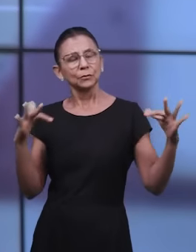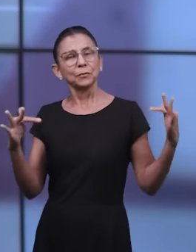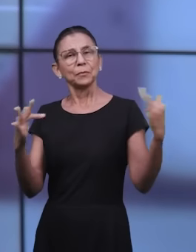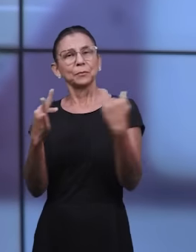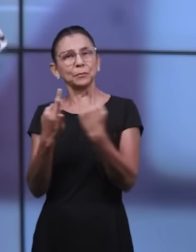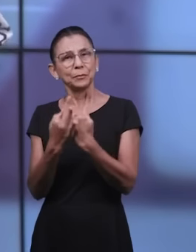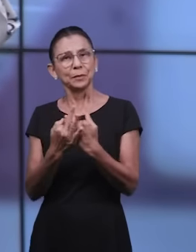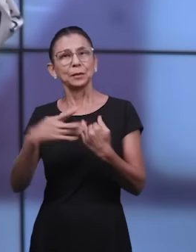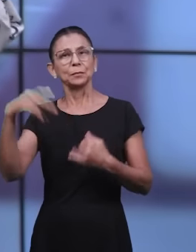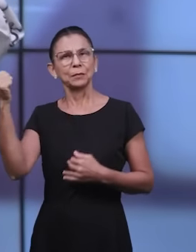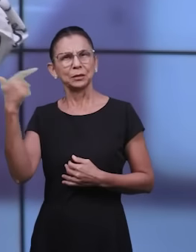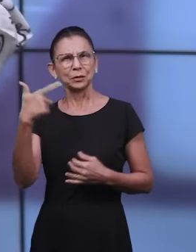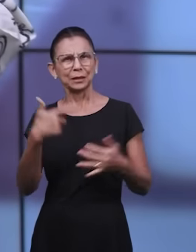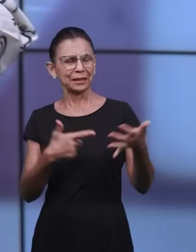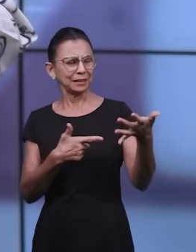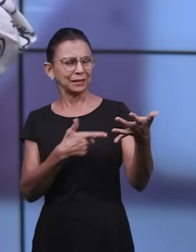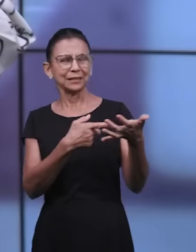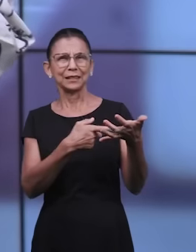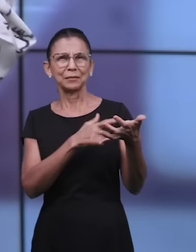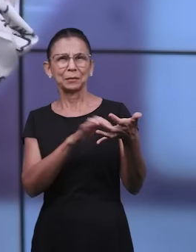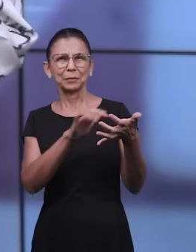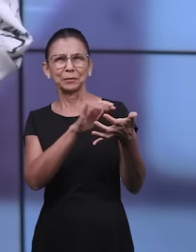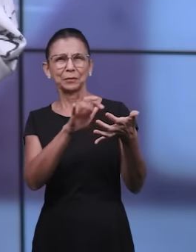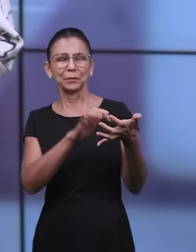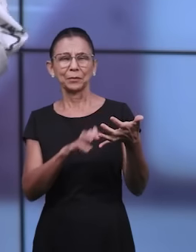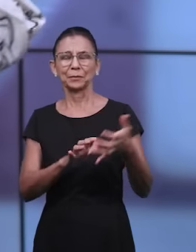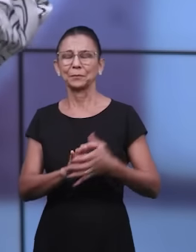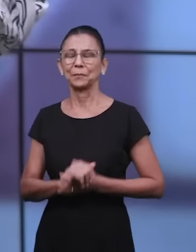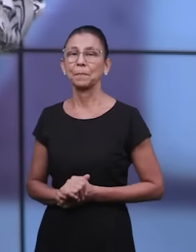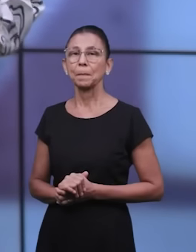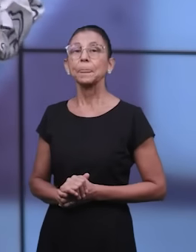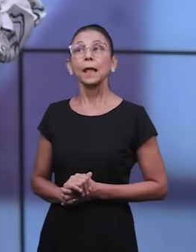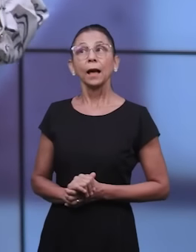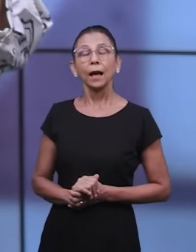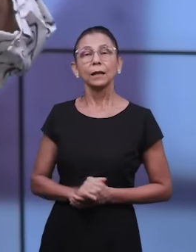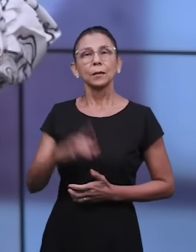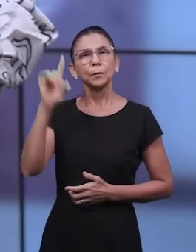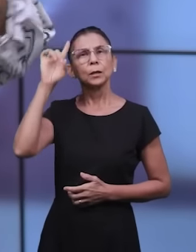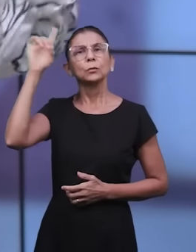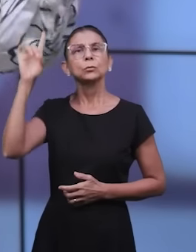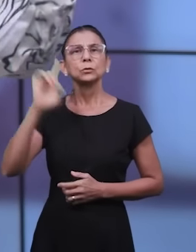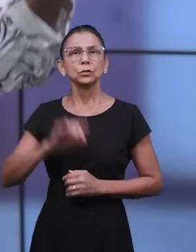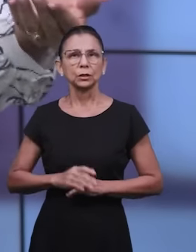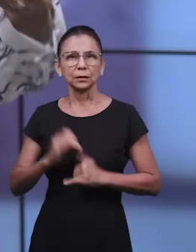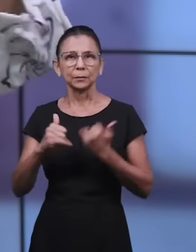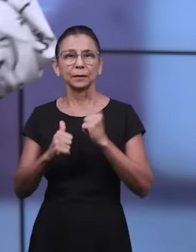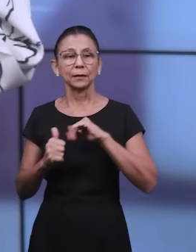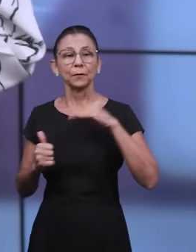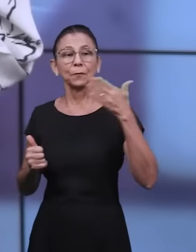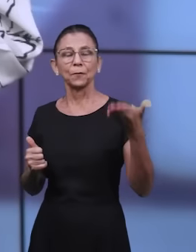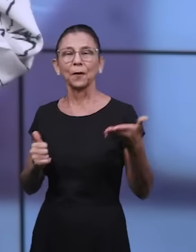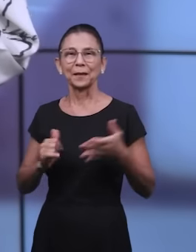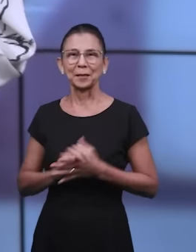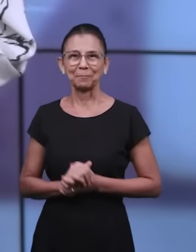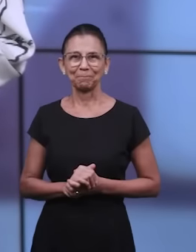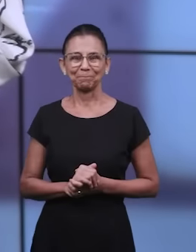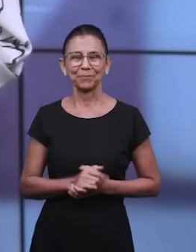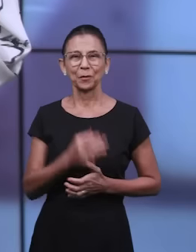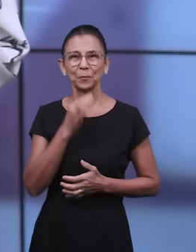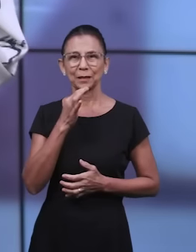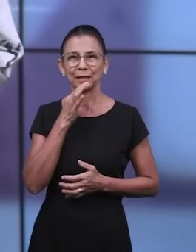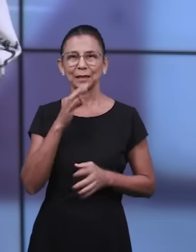família. Uma sugestão é organizar atividades e os dias que podemos fazer fora de casa.